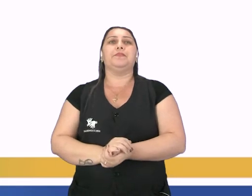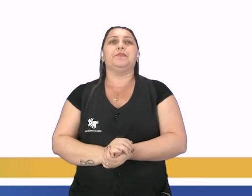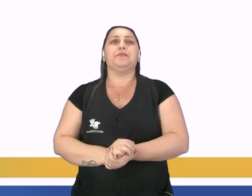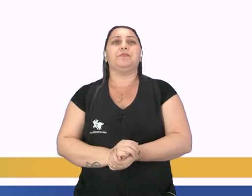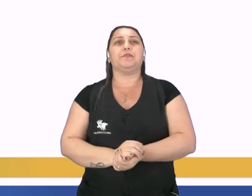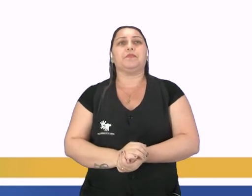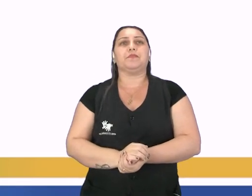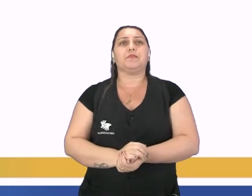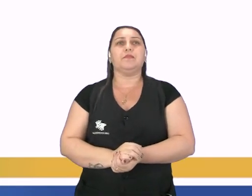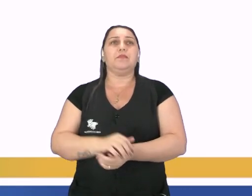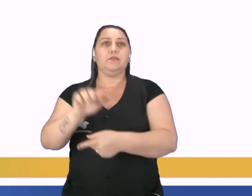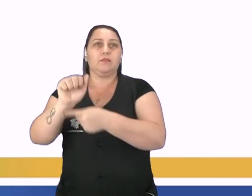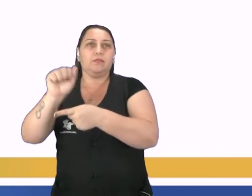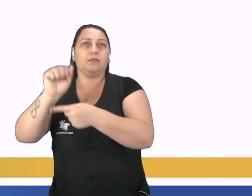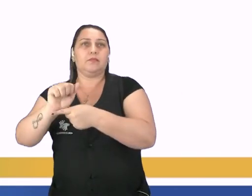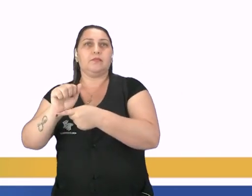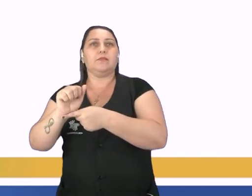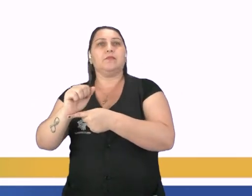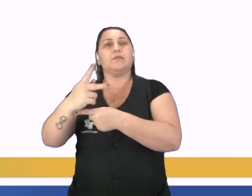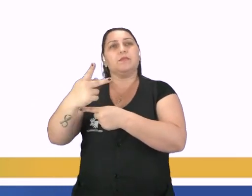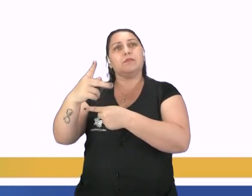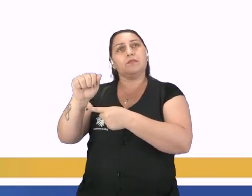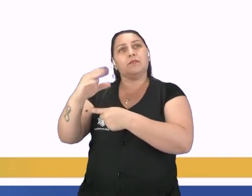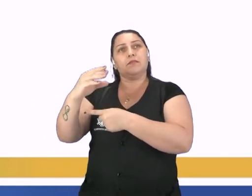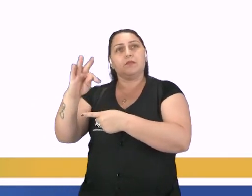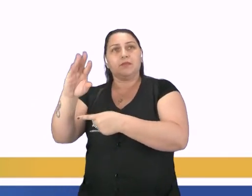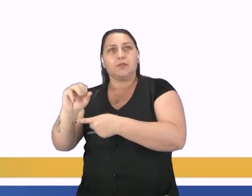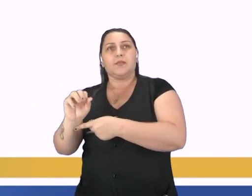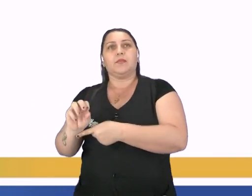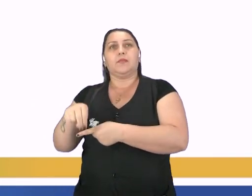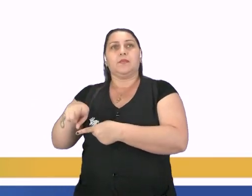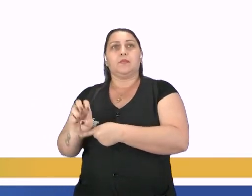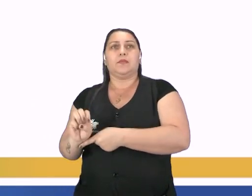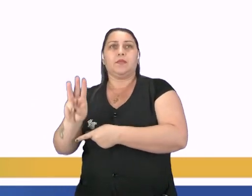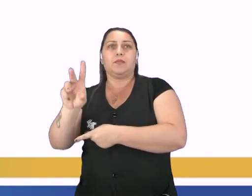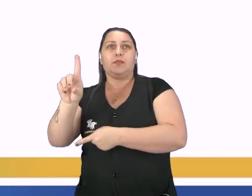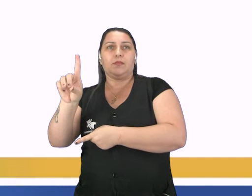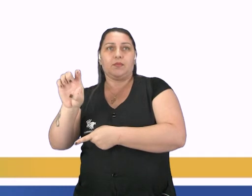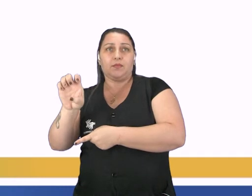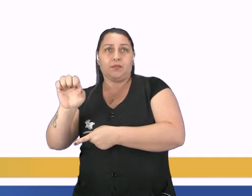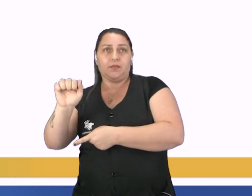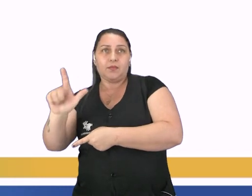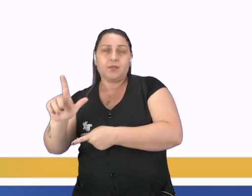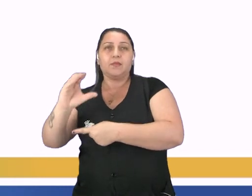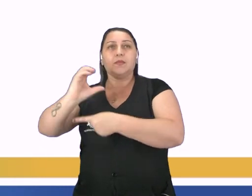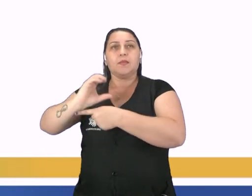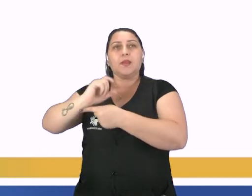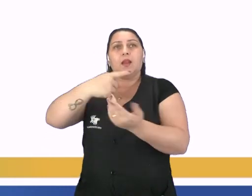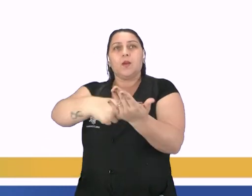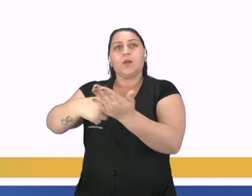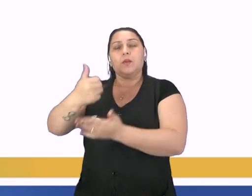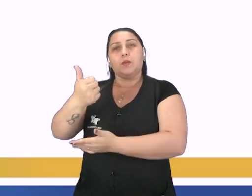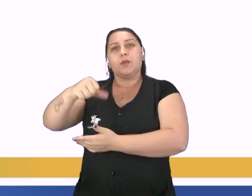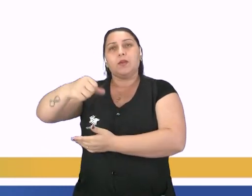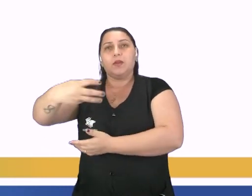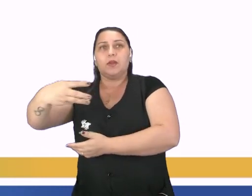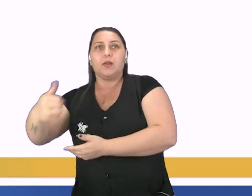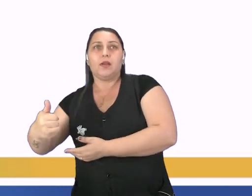essa crise? Letra A, o Pacto de Varsóvia. Letra B, o New Deal. Letra C, o Acordo